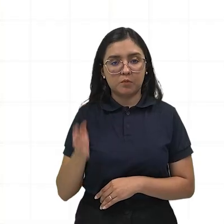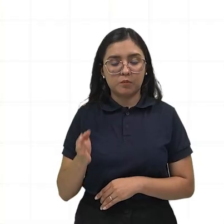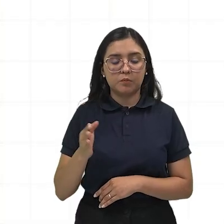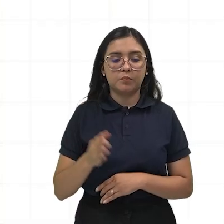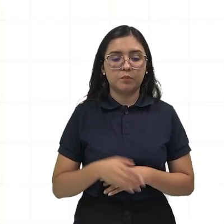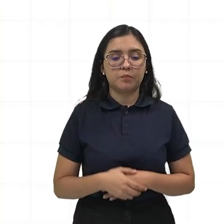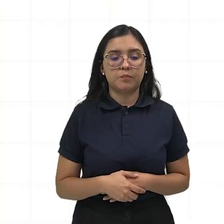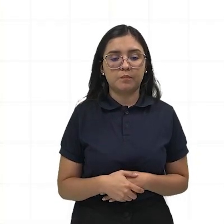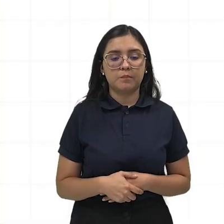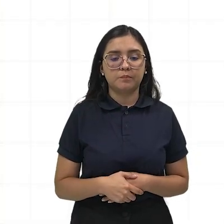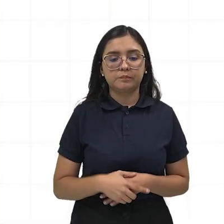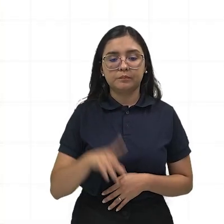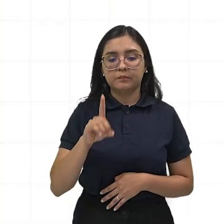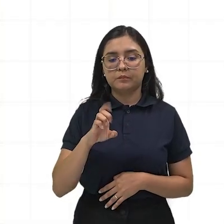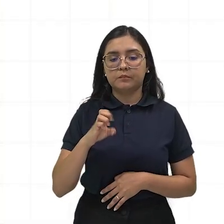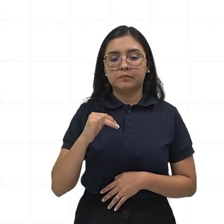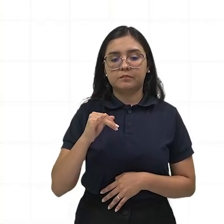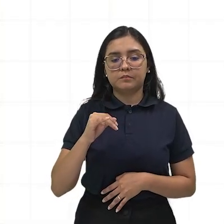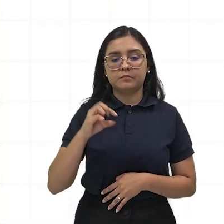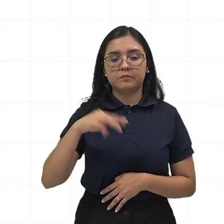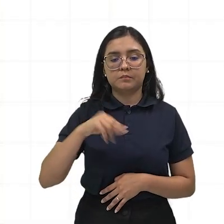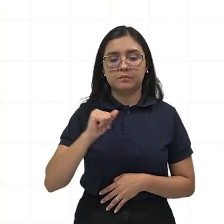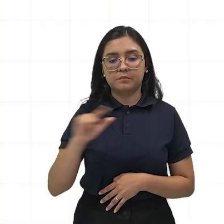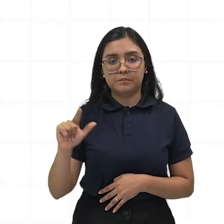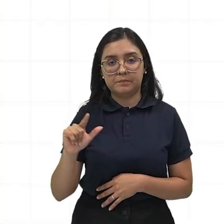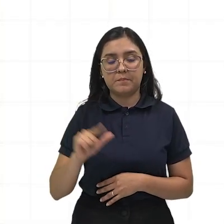certo? Parte decimal.